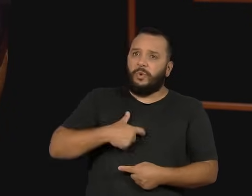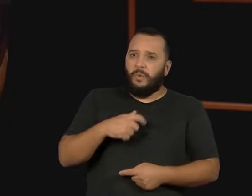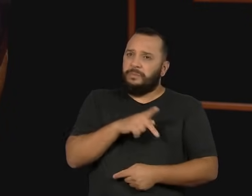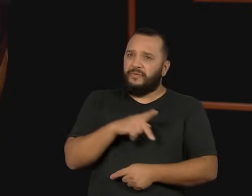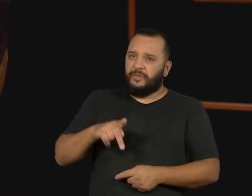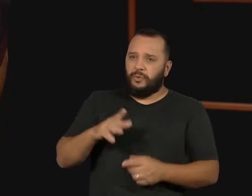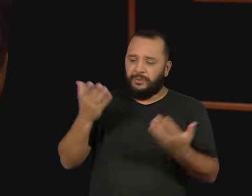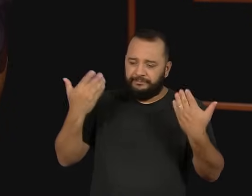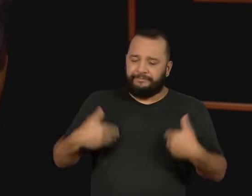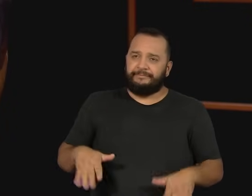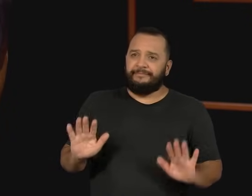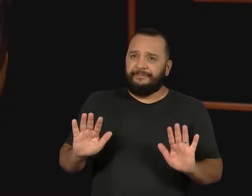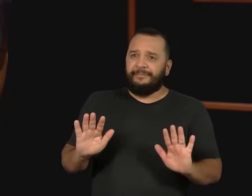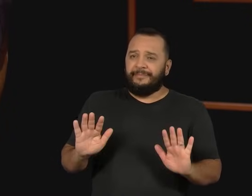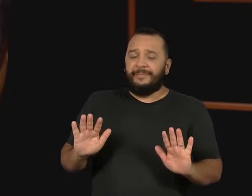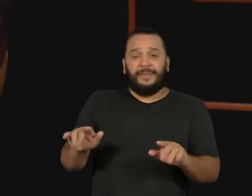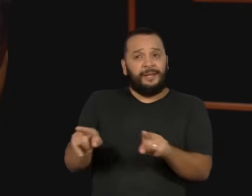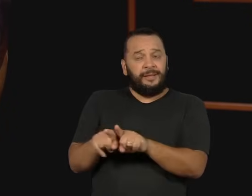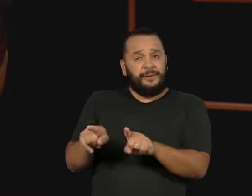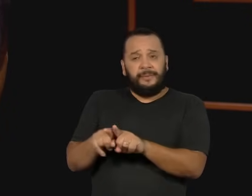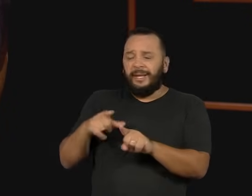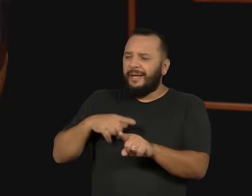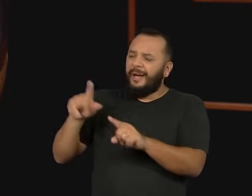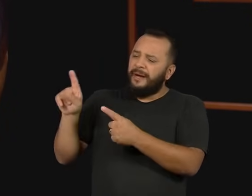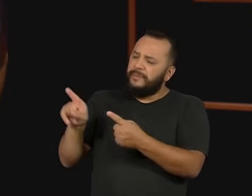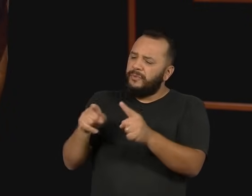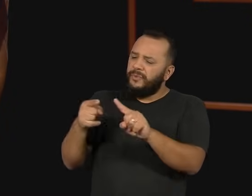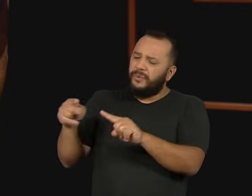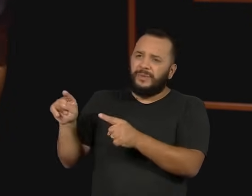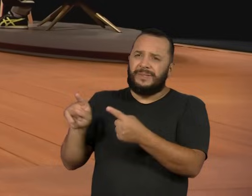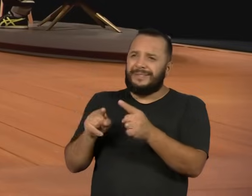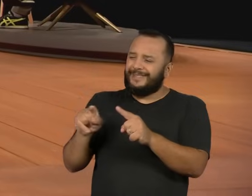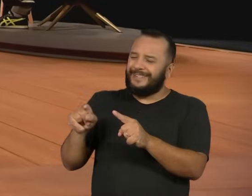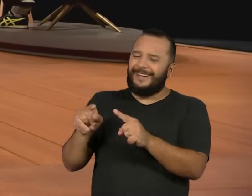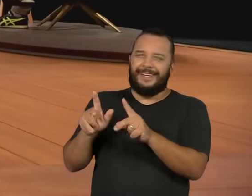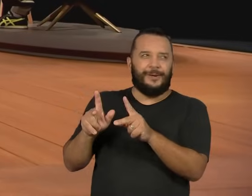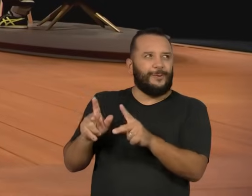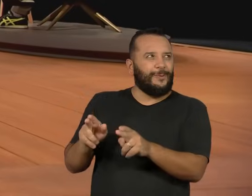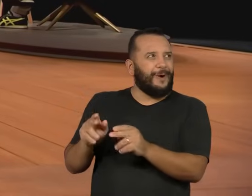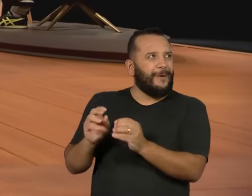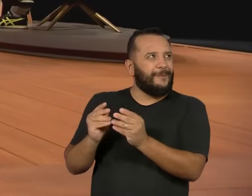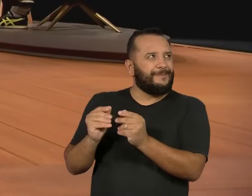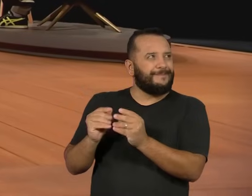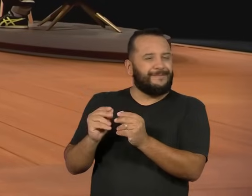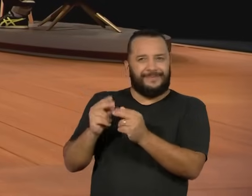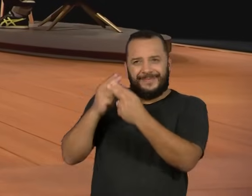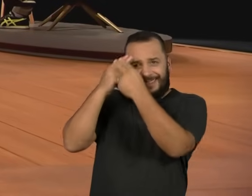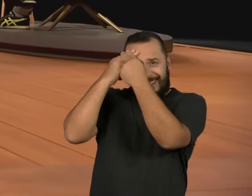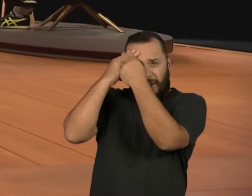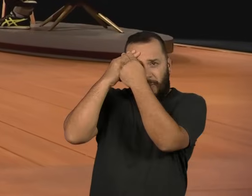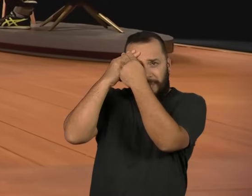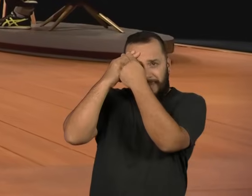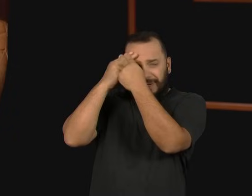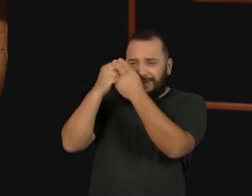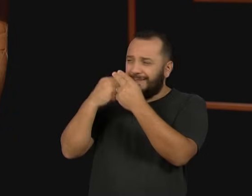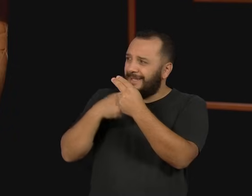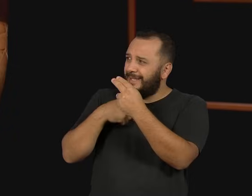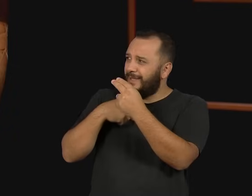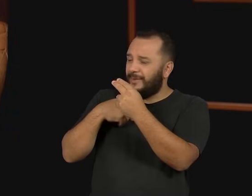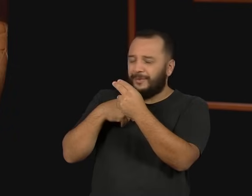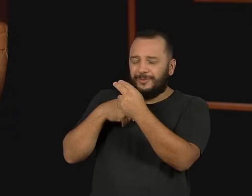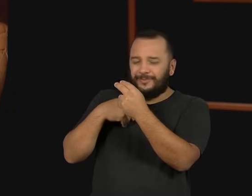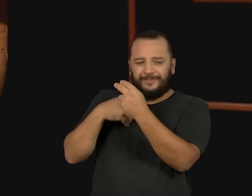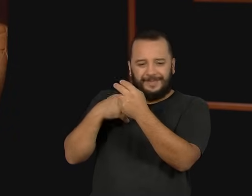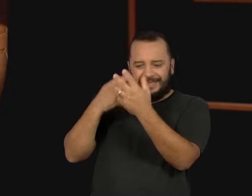E a música é como se tivesse um trauma, sabe aquele trauma você não quer lembrar, né?